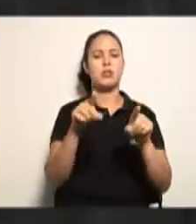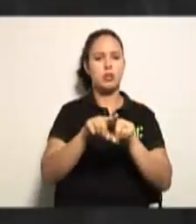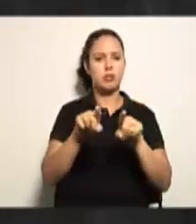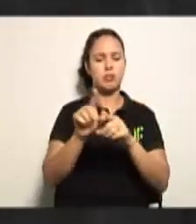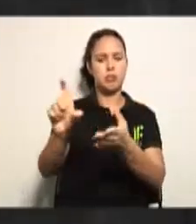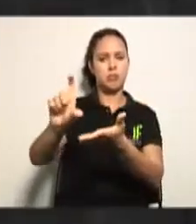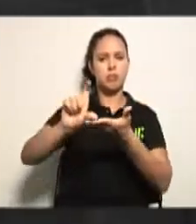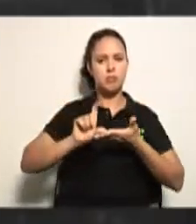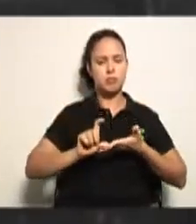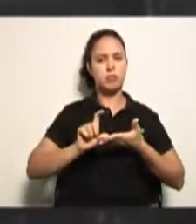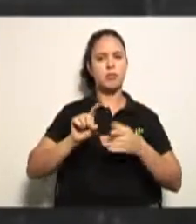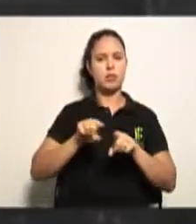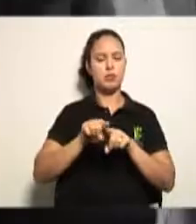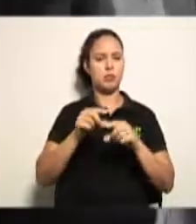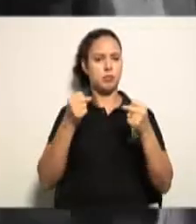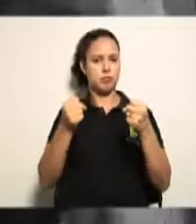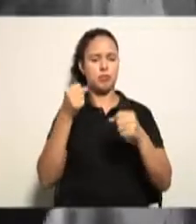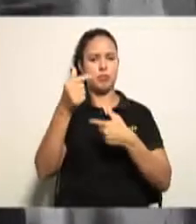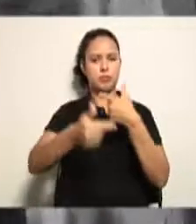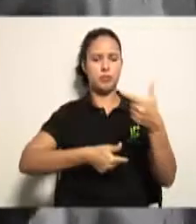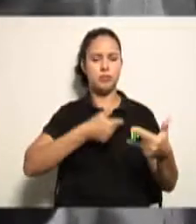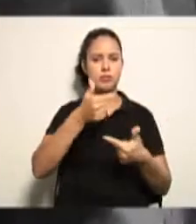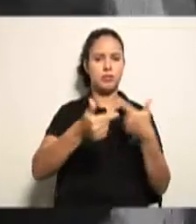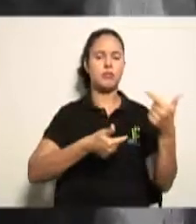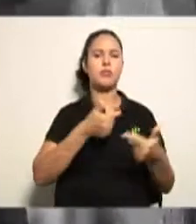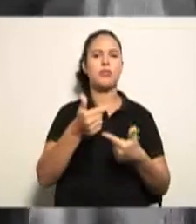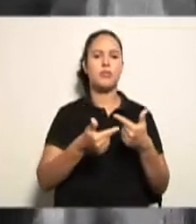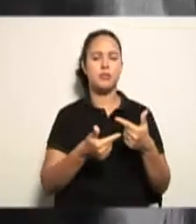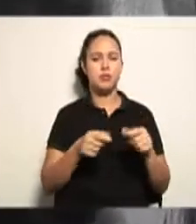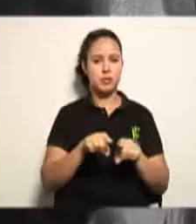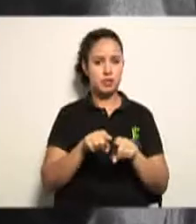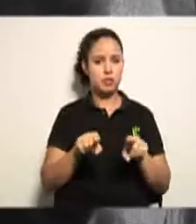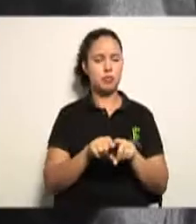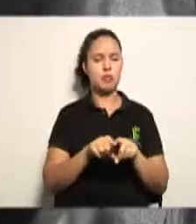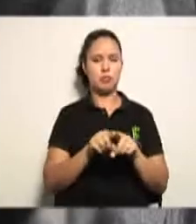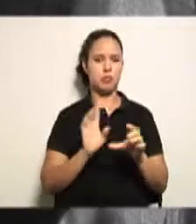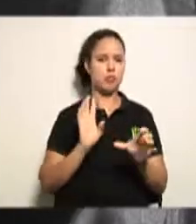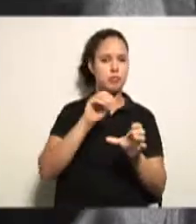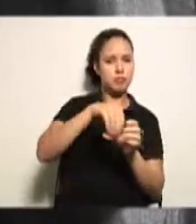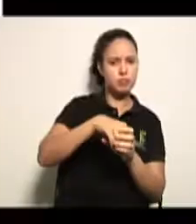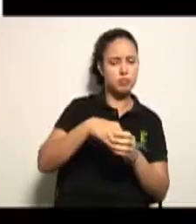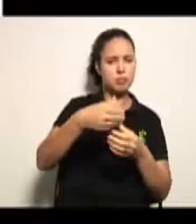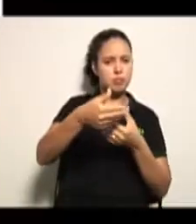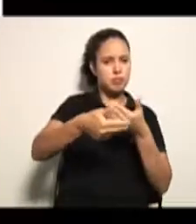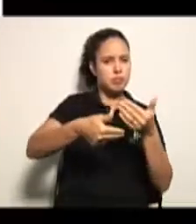da força de trabalho, além de participar de todo o processo de produção.